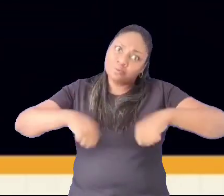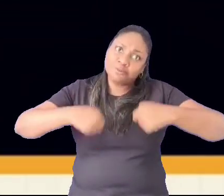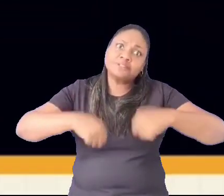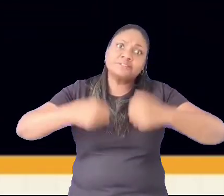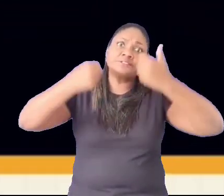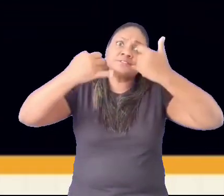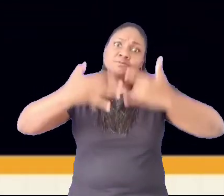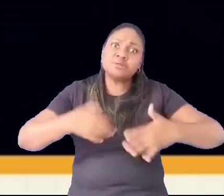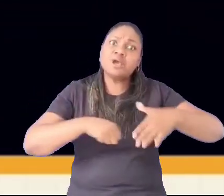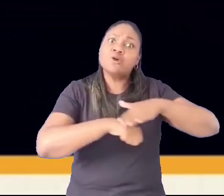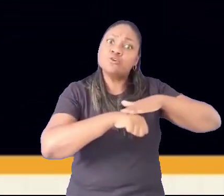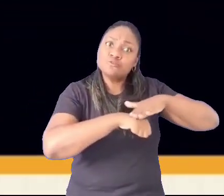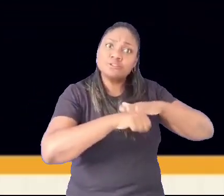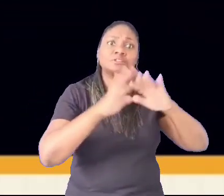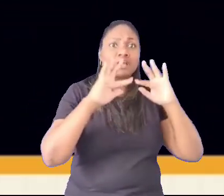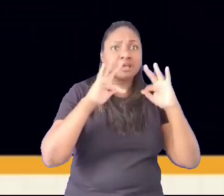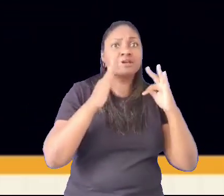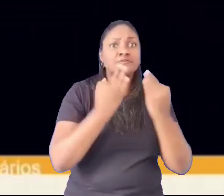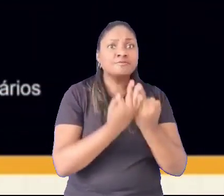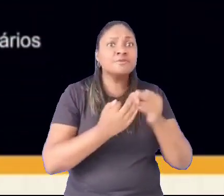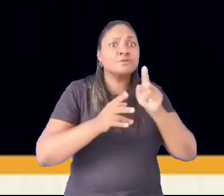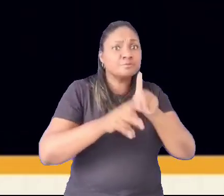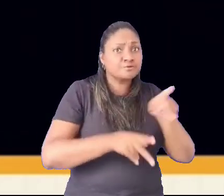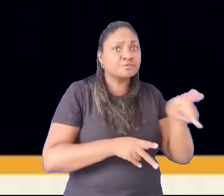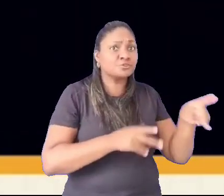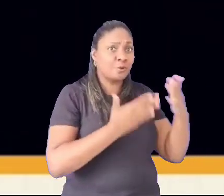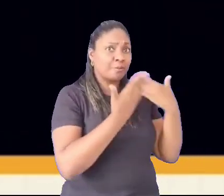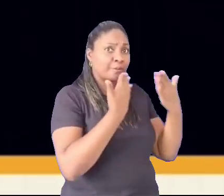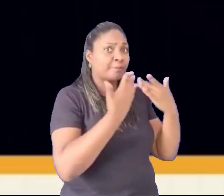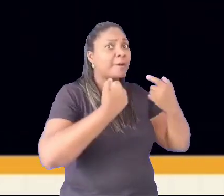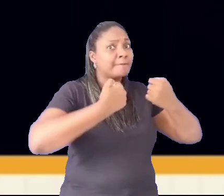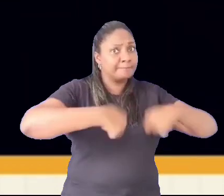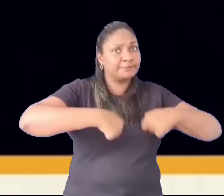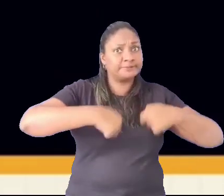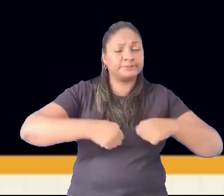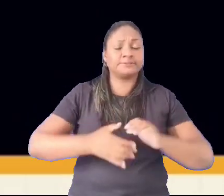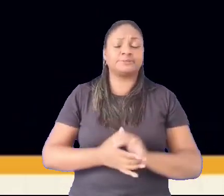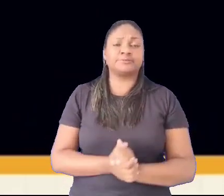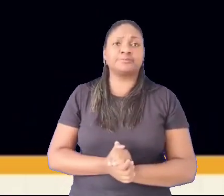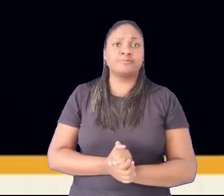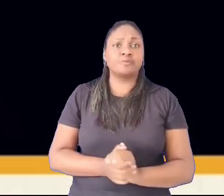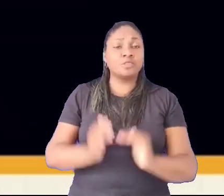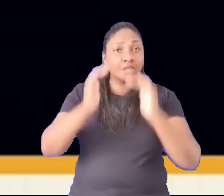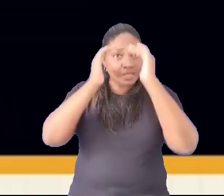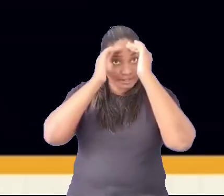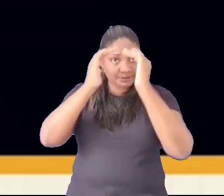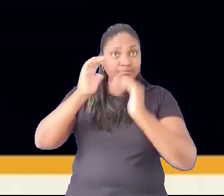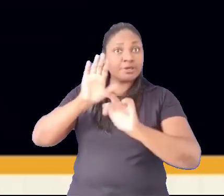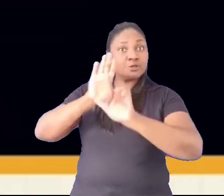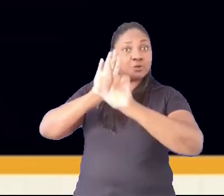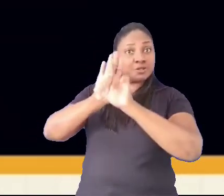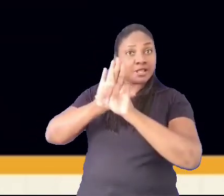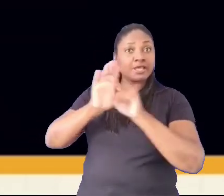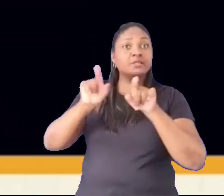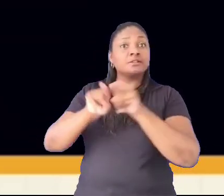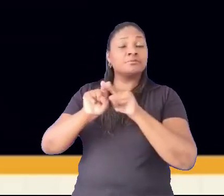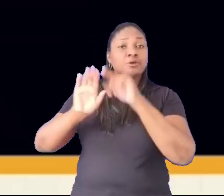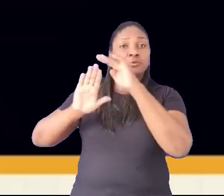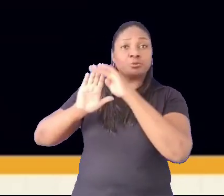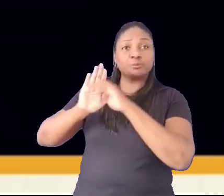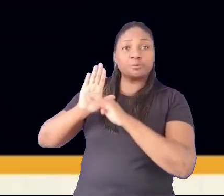tem que conversar sempre com as professoras. Respeito à legislação e aos protocolos